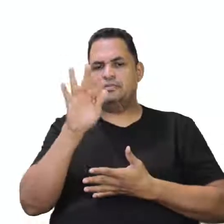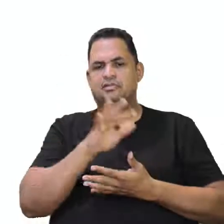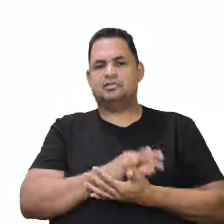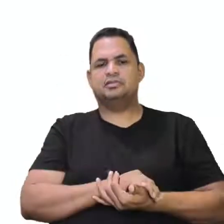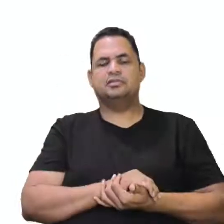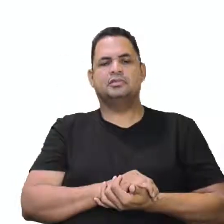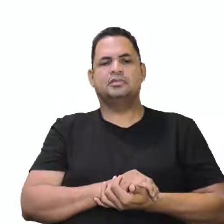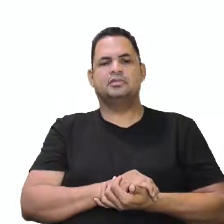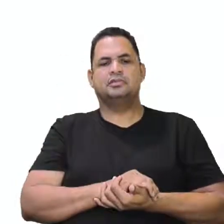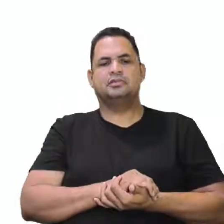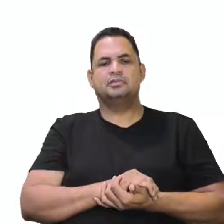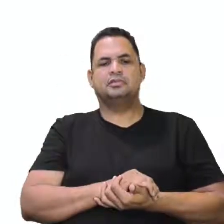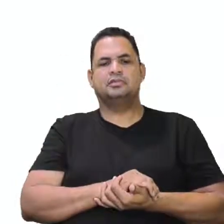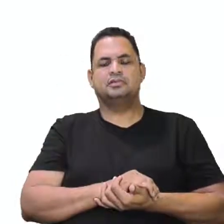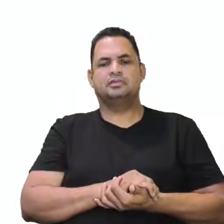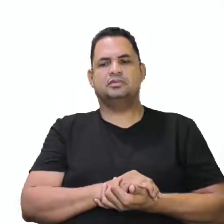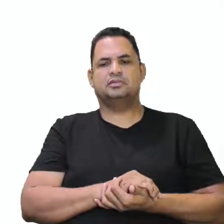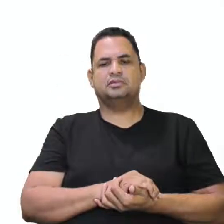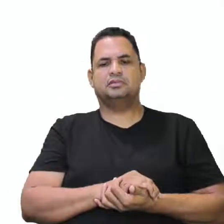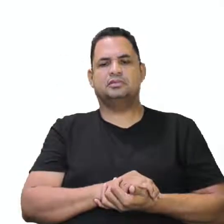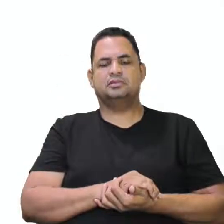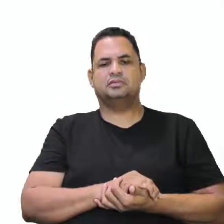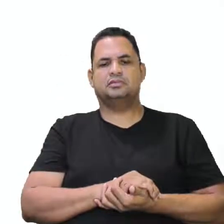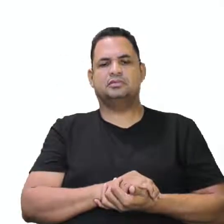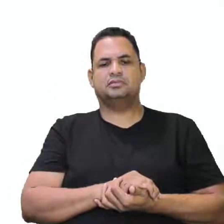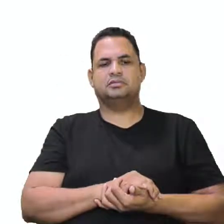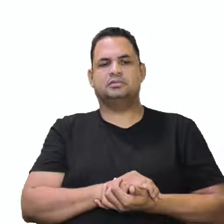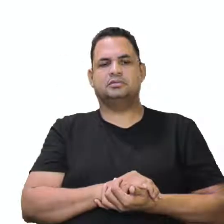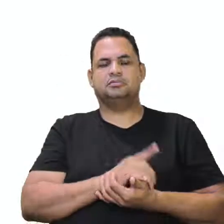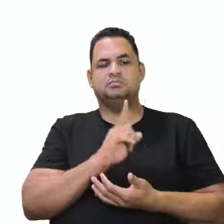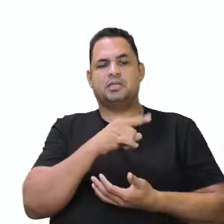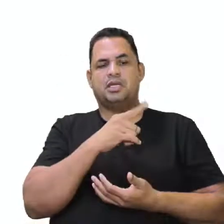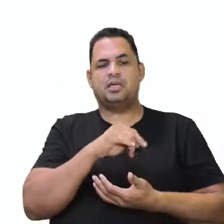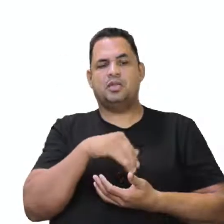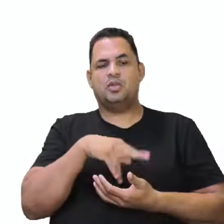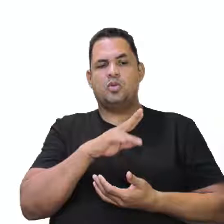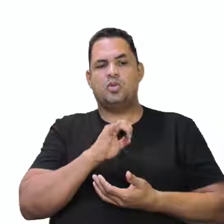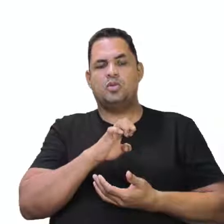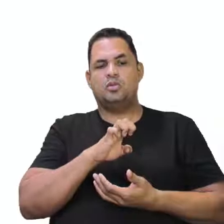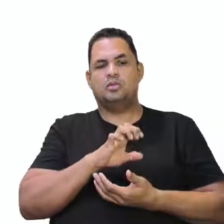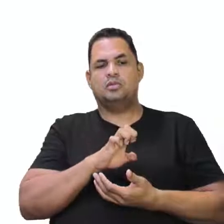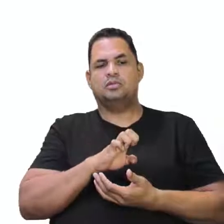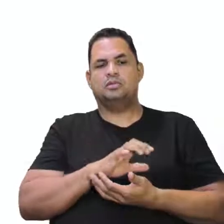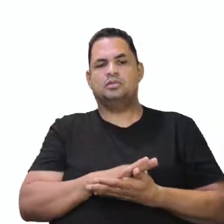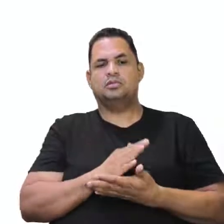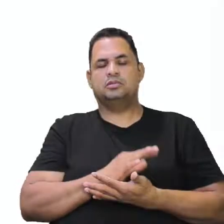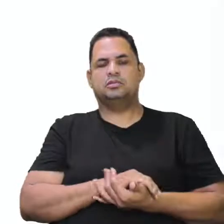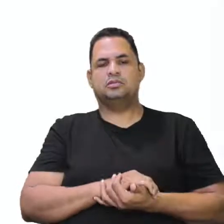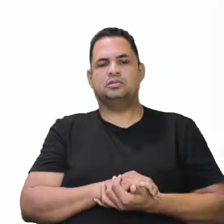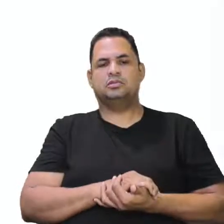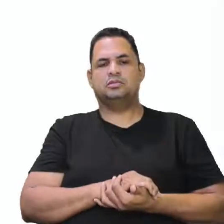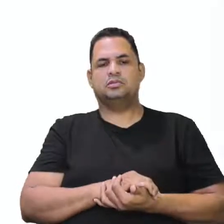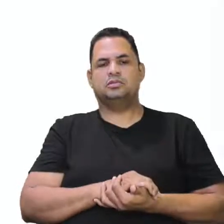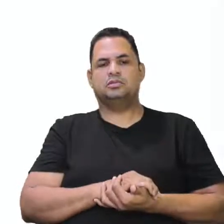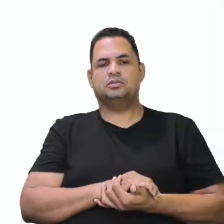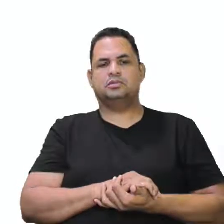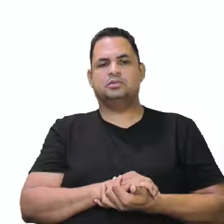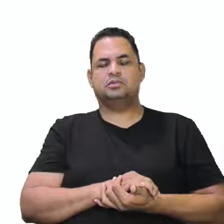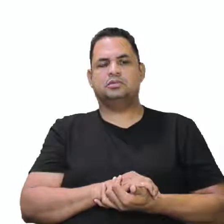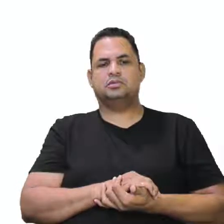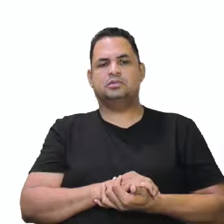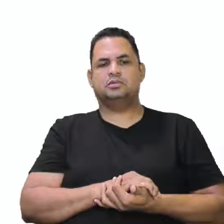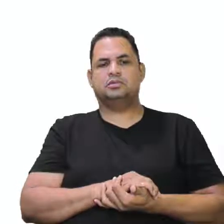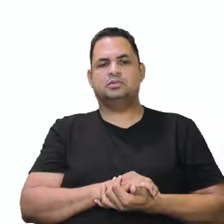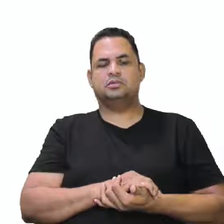meu of aqui de novo, a mesma situação. Eu none, vou marcar o none. None of the keys would open